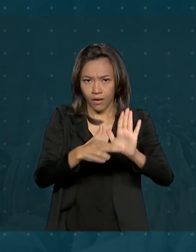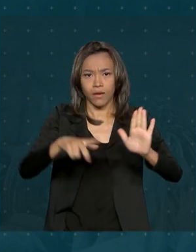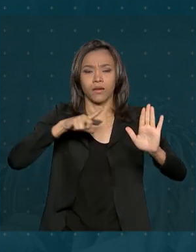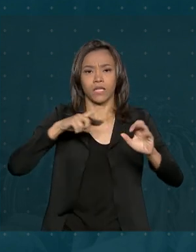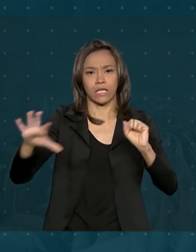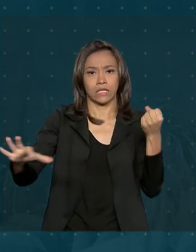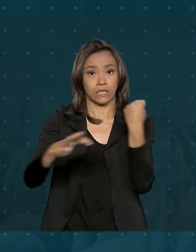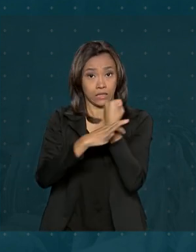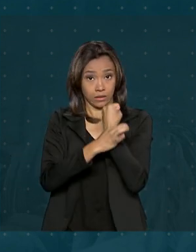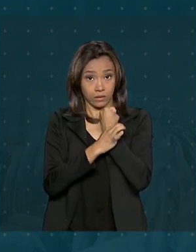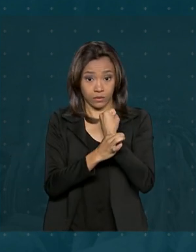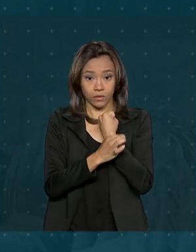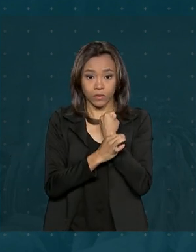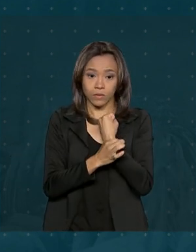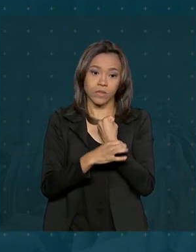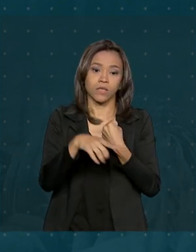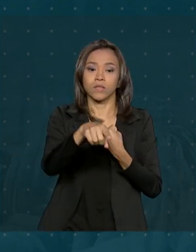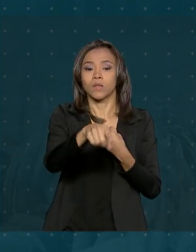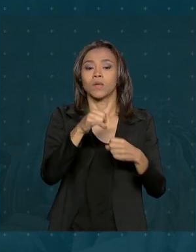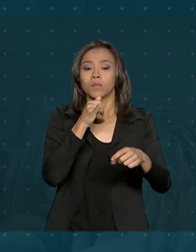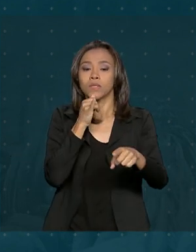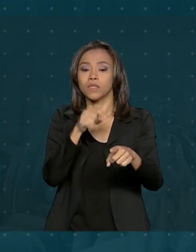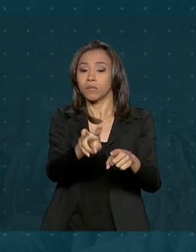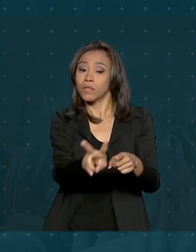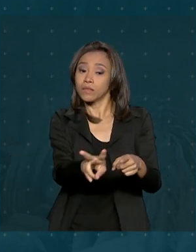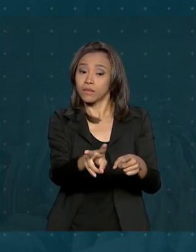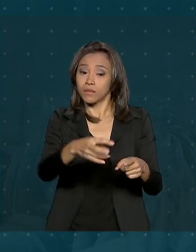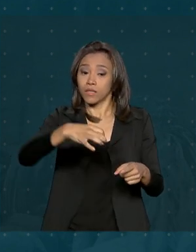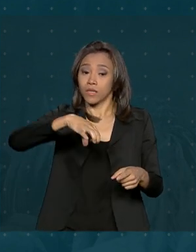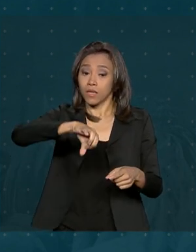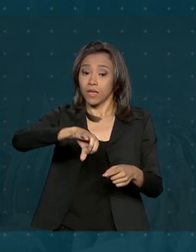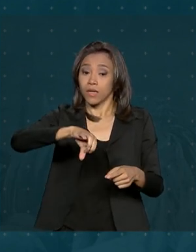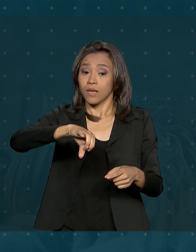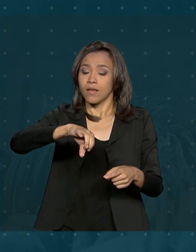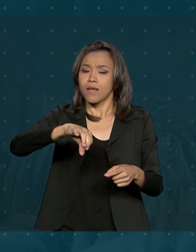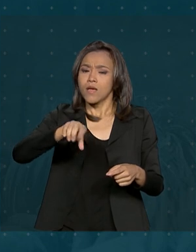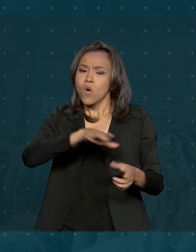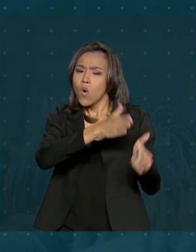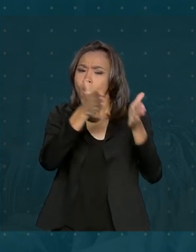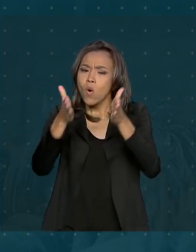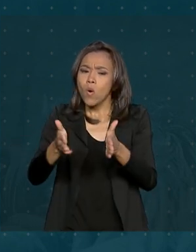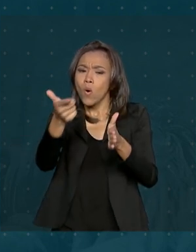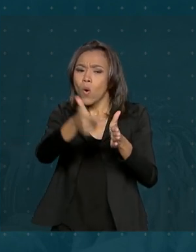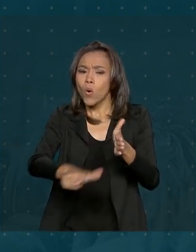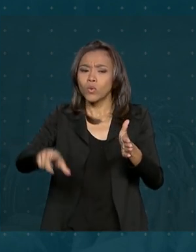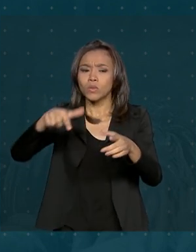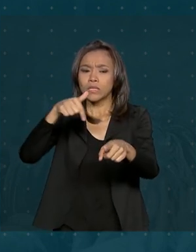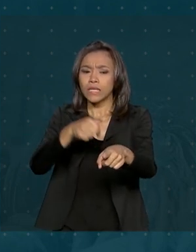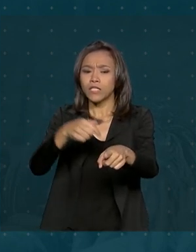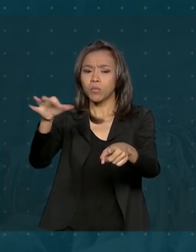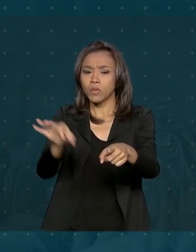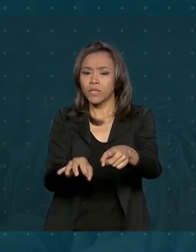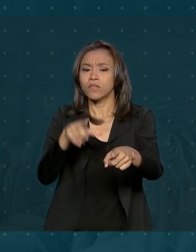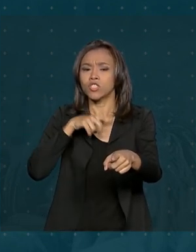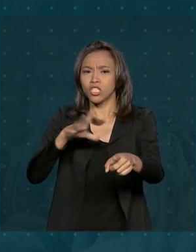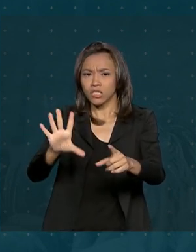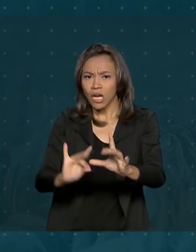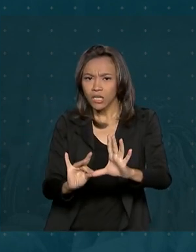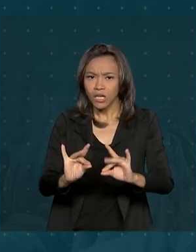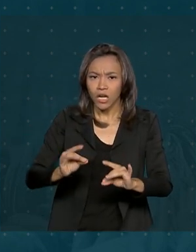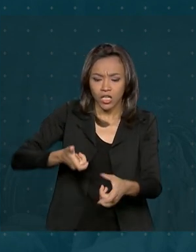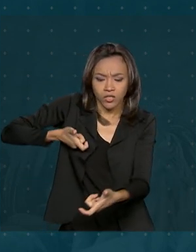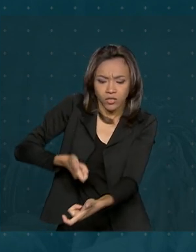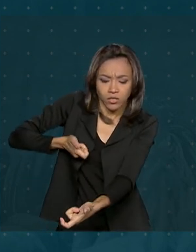contaminantes químicos, como o arsênio e biológicos, como a salmonela. Outros 7% continham resíduos de